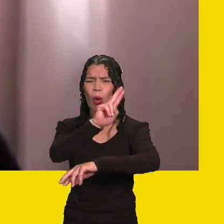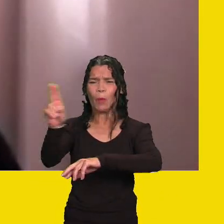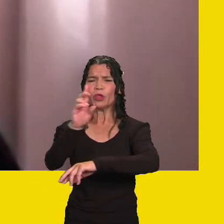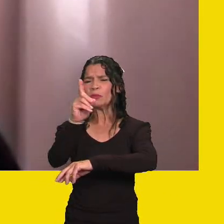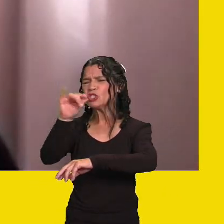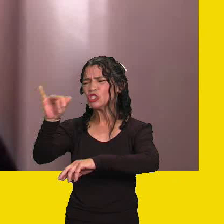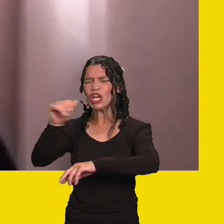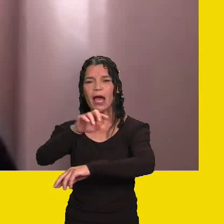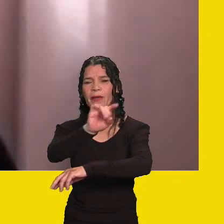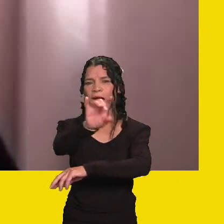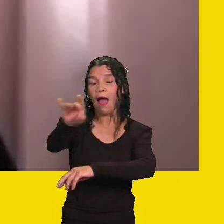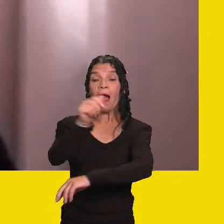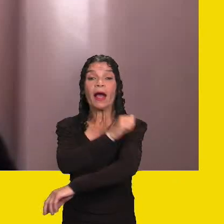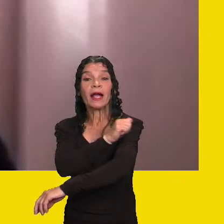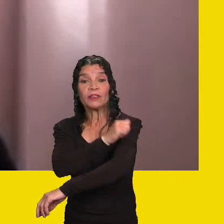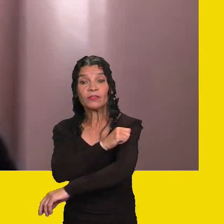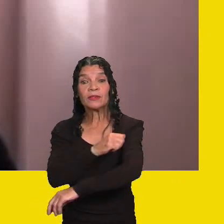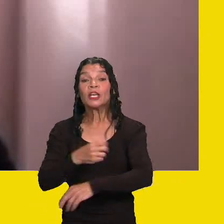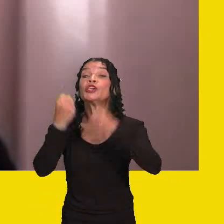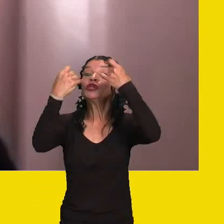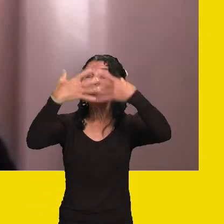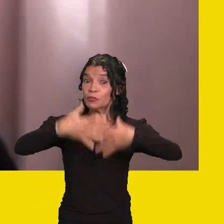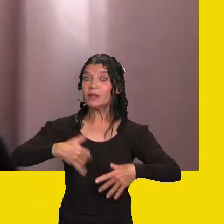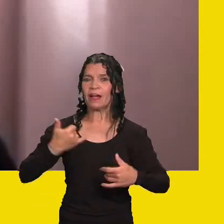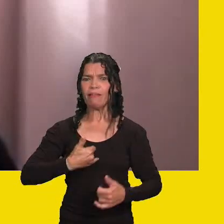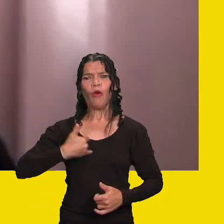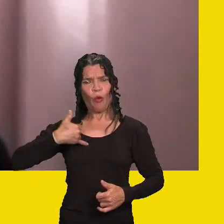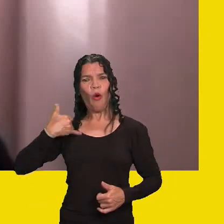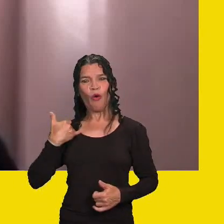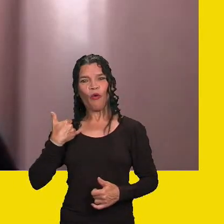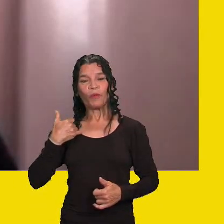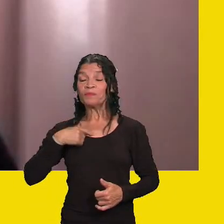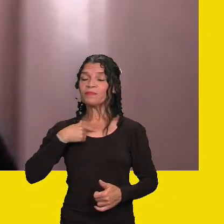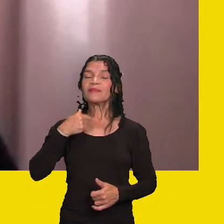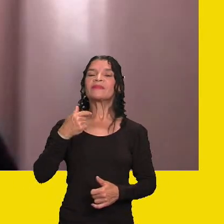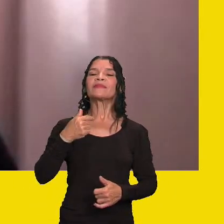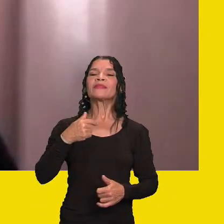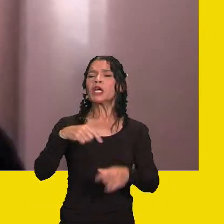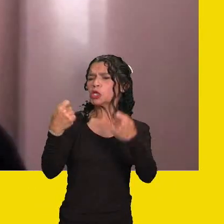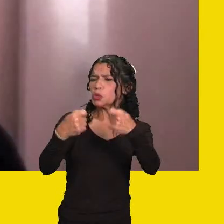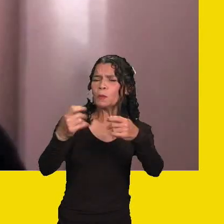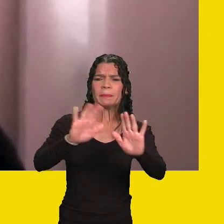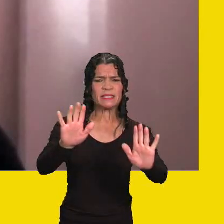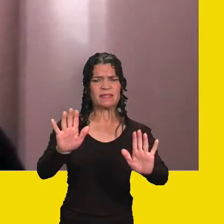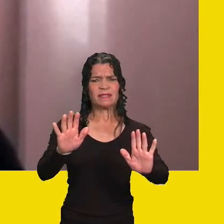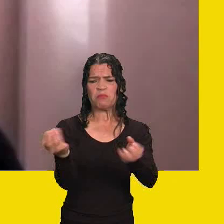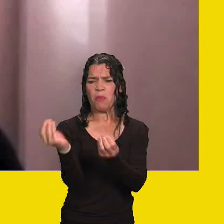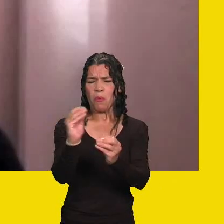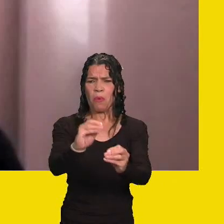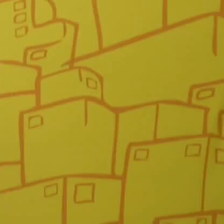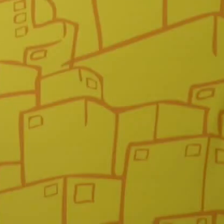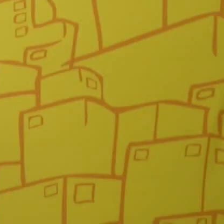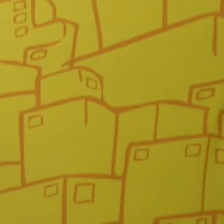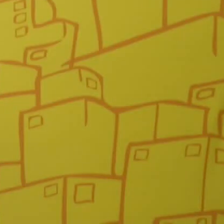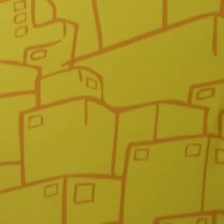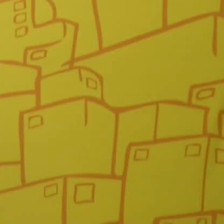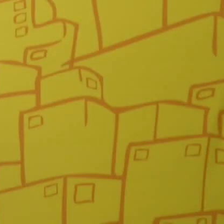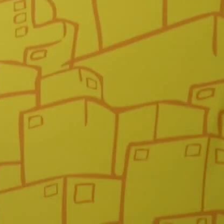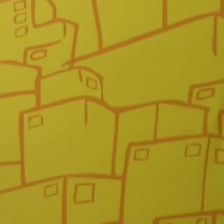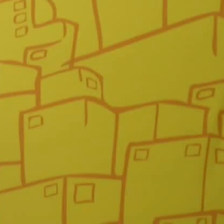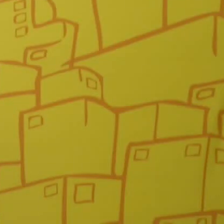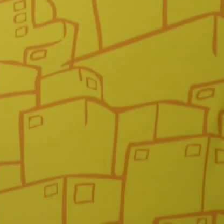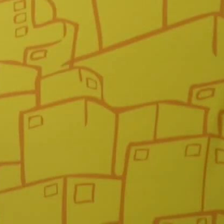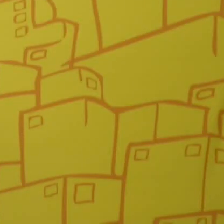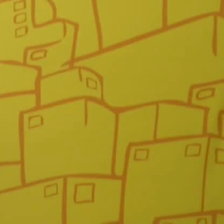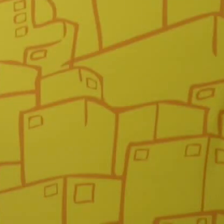né? E contavam com o maior orgulho. Depois eles falavam, olha, a gente não precisa colocar, vocês não precisam ler aquilo que vocês